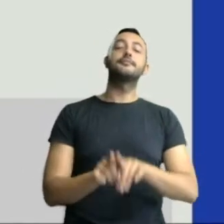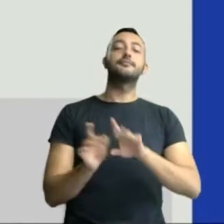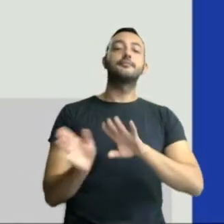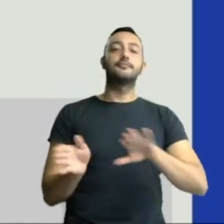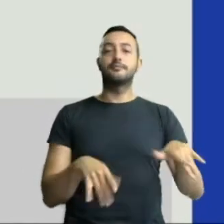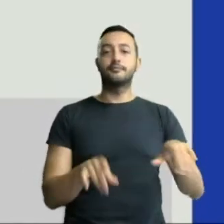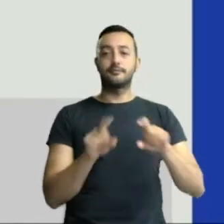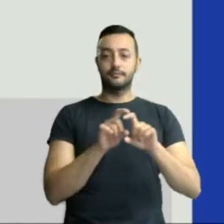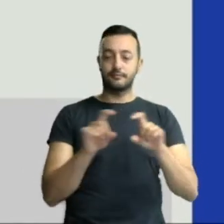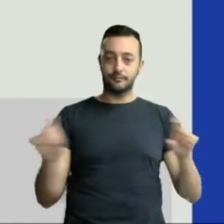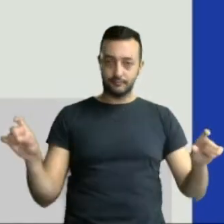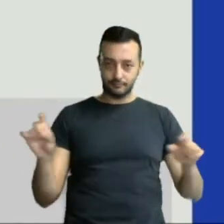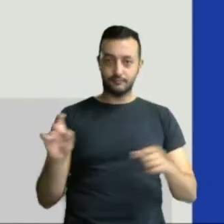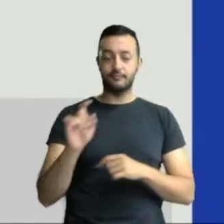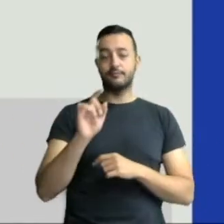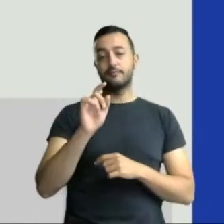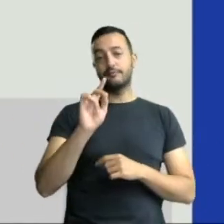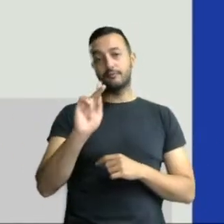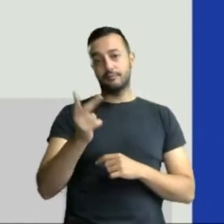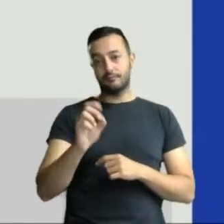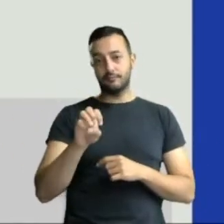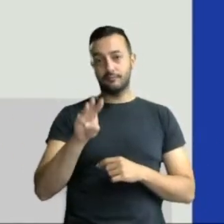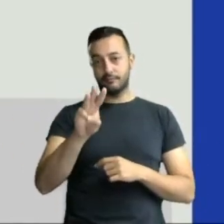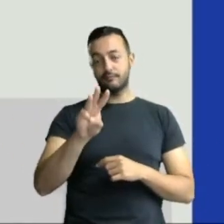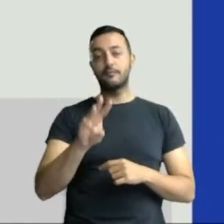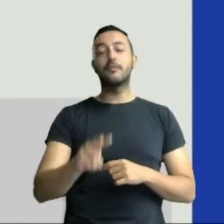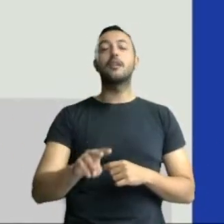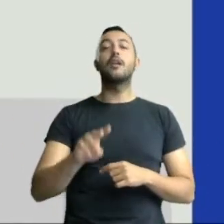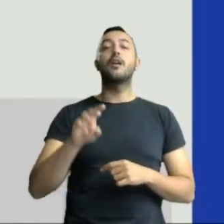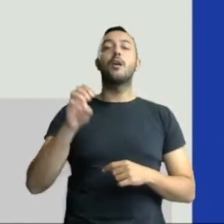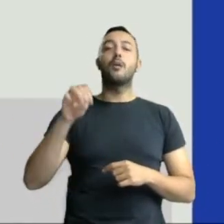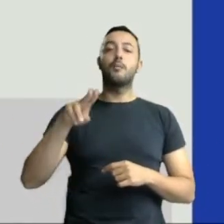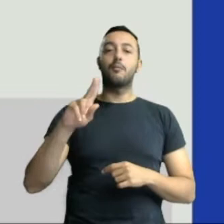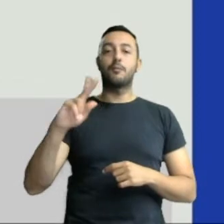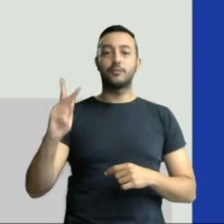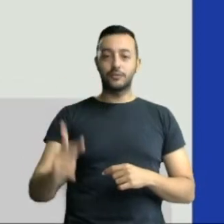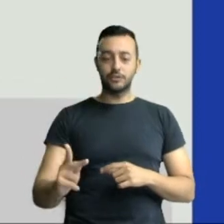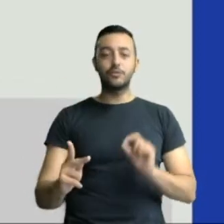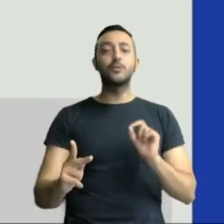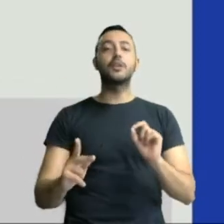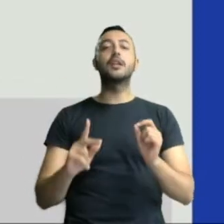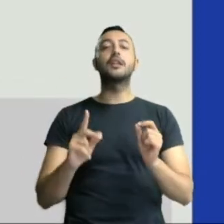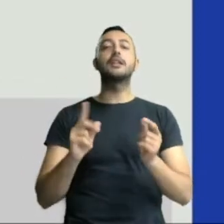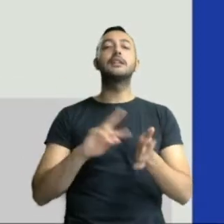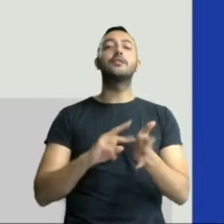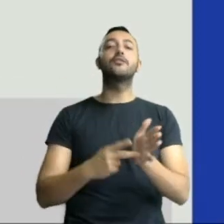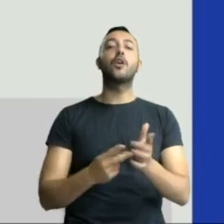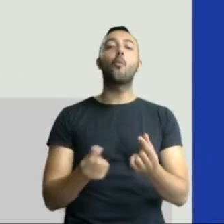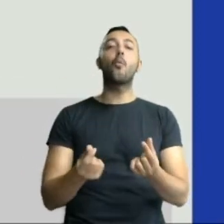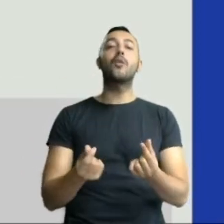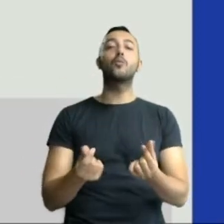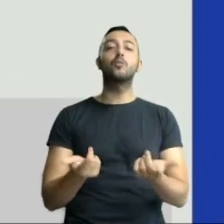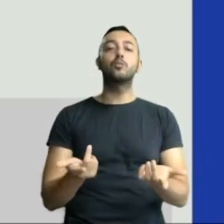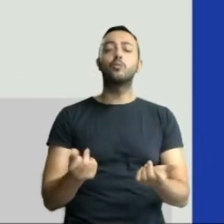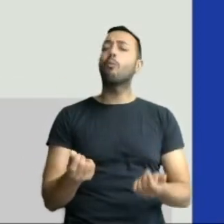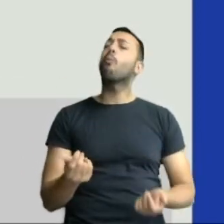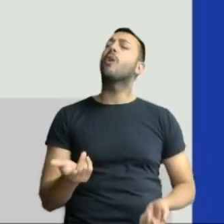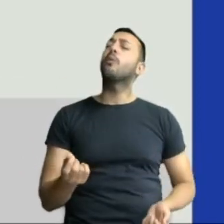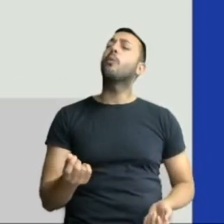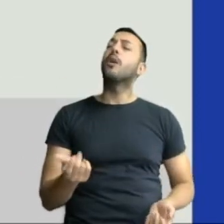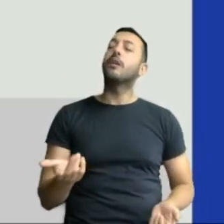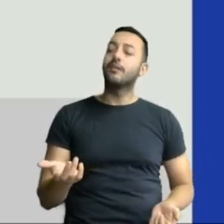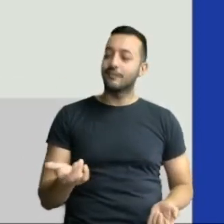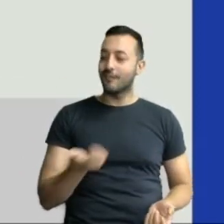expressão formada com o pronome how. How much. How much significa quanto, certo?